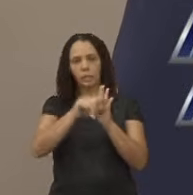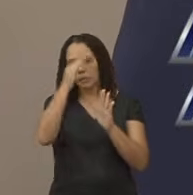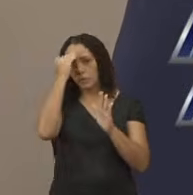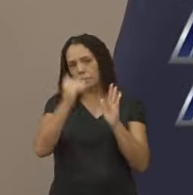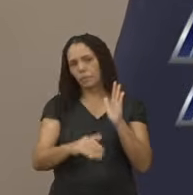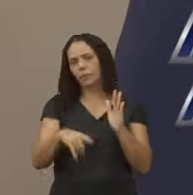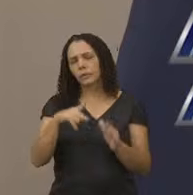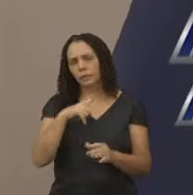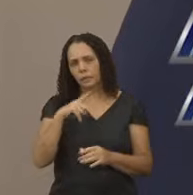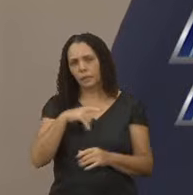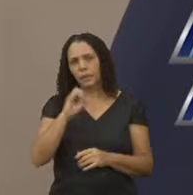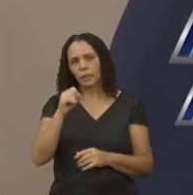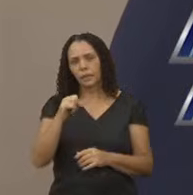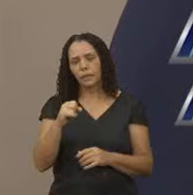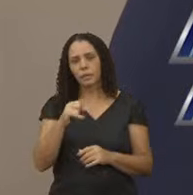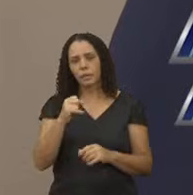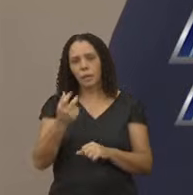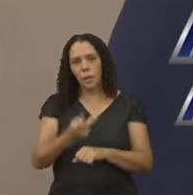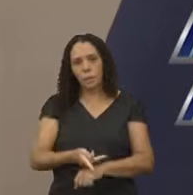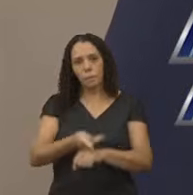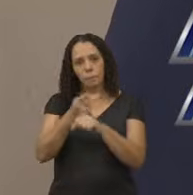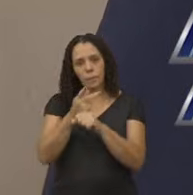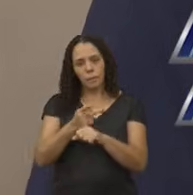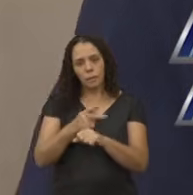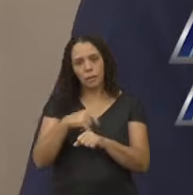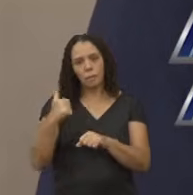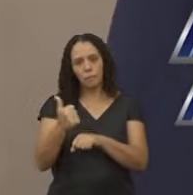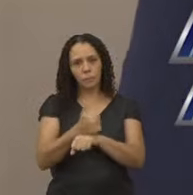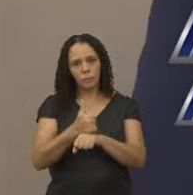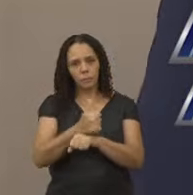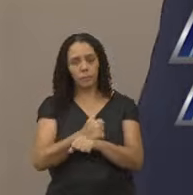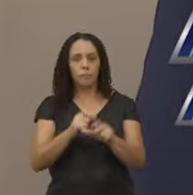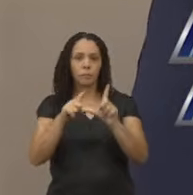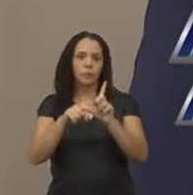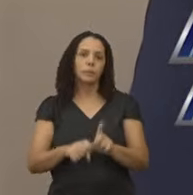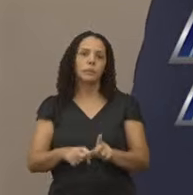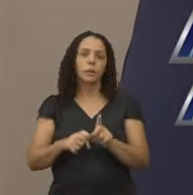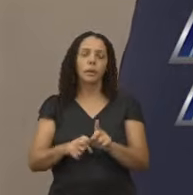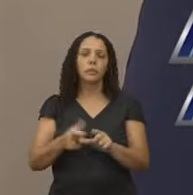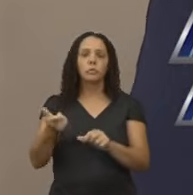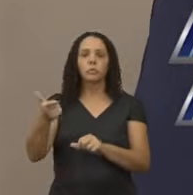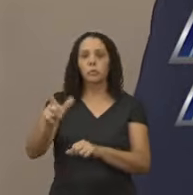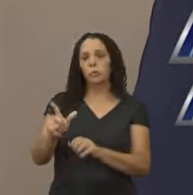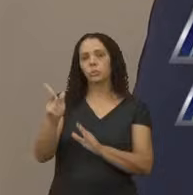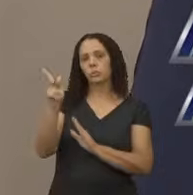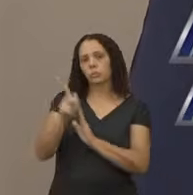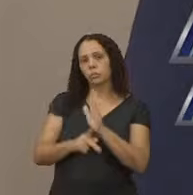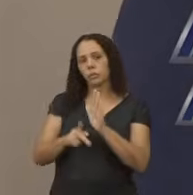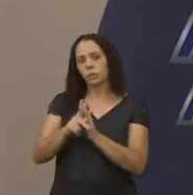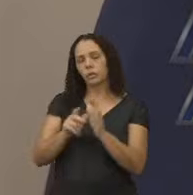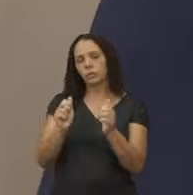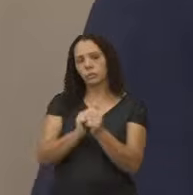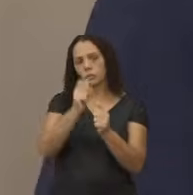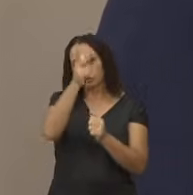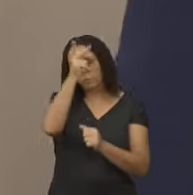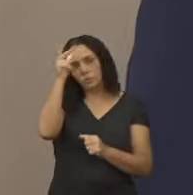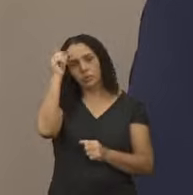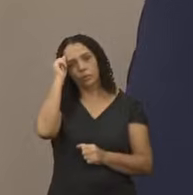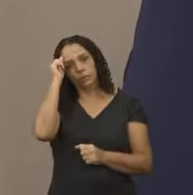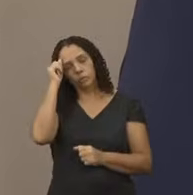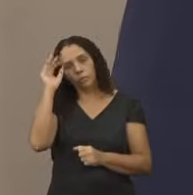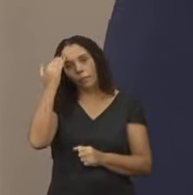gente também quer premiar artistas. Isso vai depender também de um projeto junto com a prefeitura,